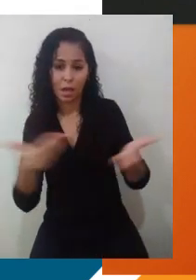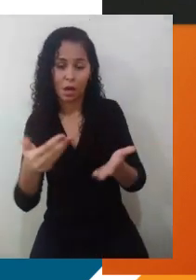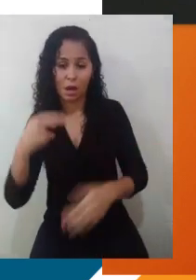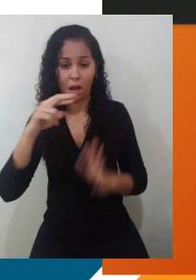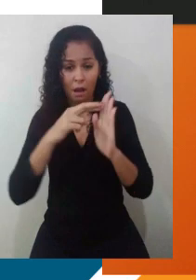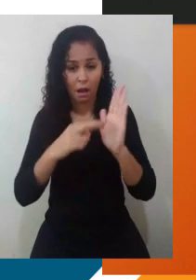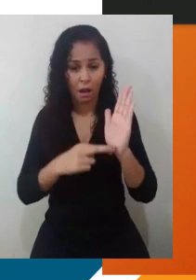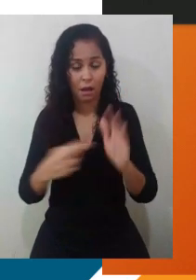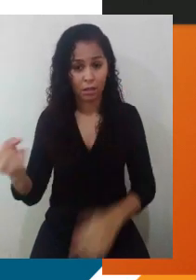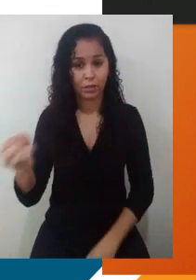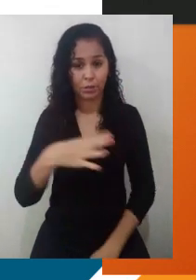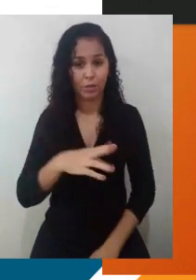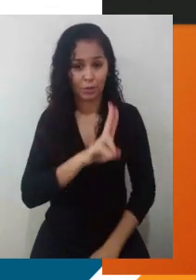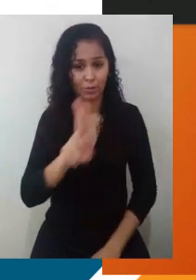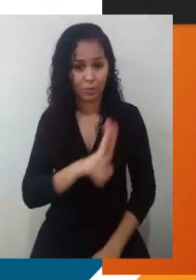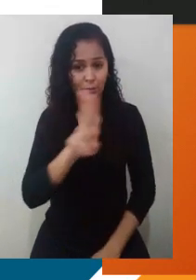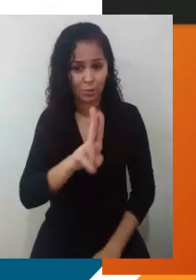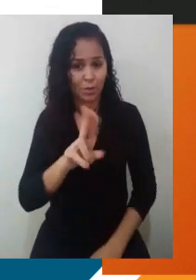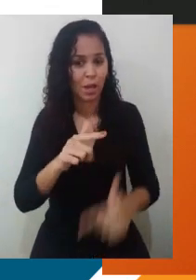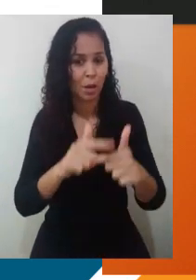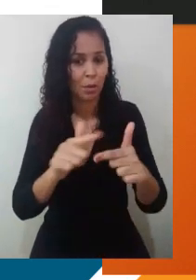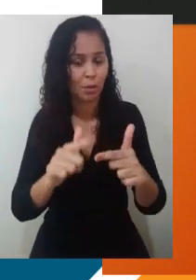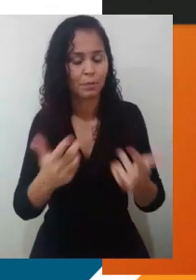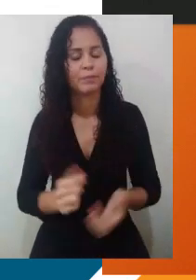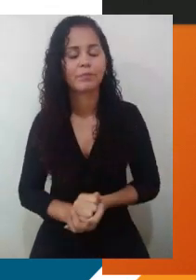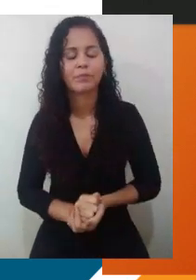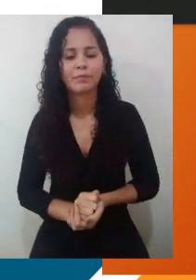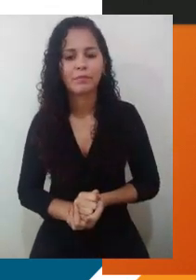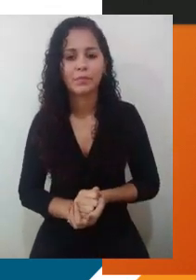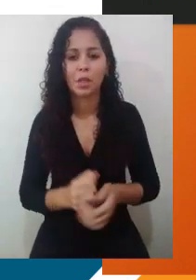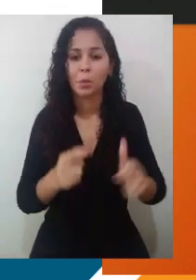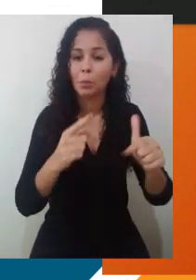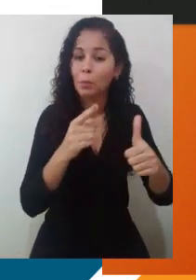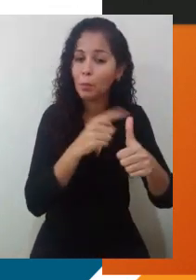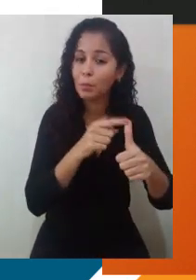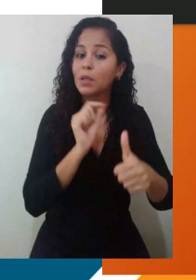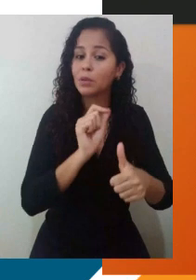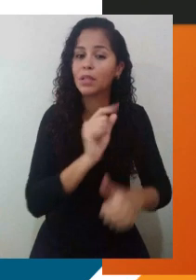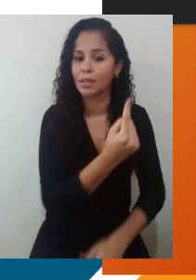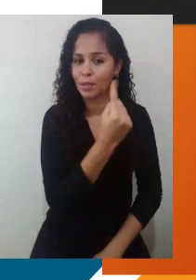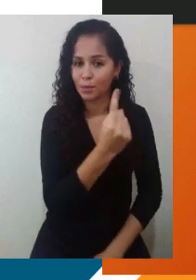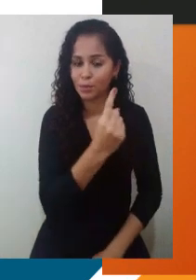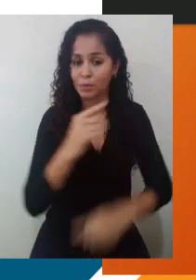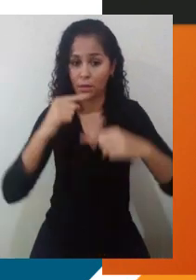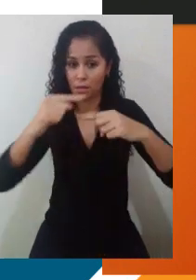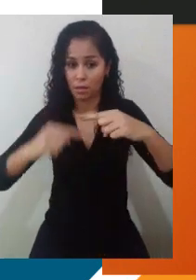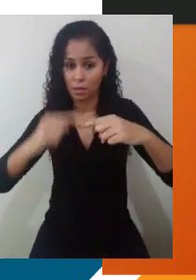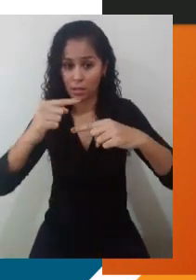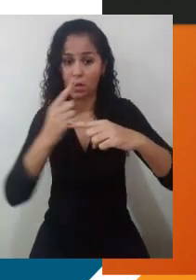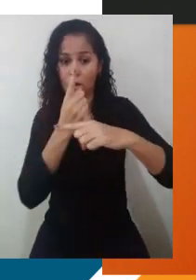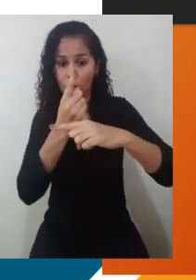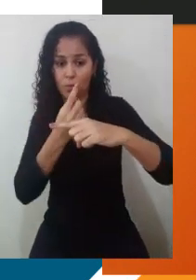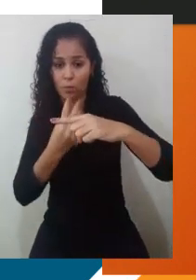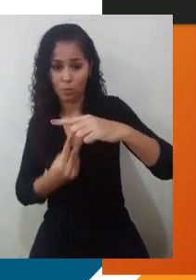da soma, para o problema que foi proposto. O primeiro termo é 1, a razão é meio, portanto, isso vai